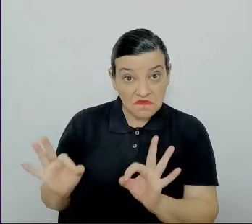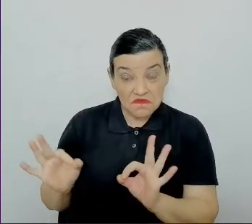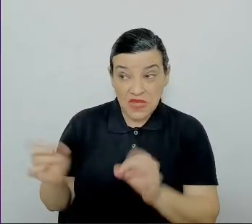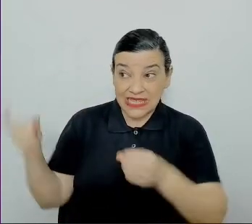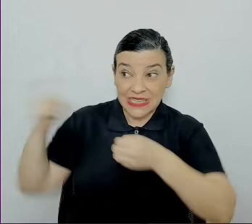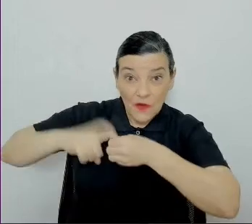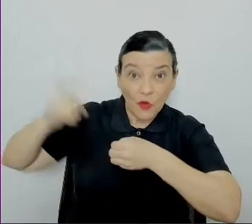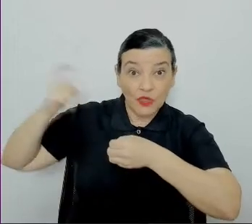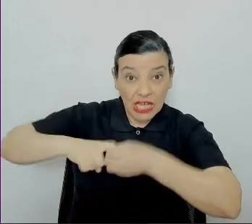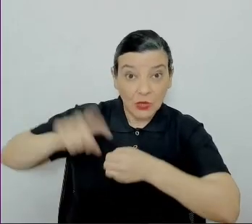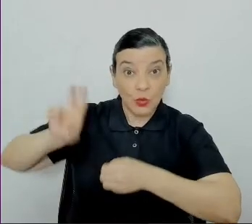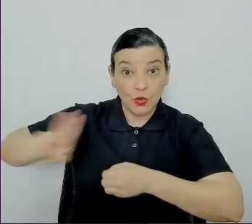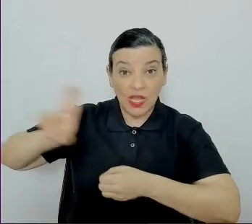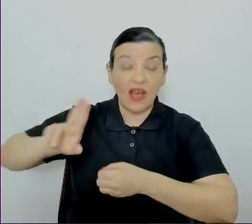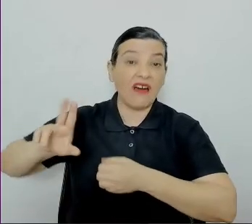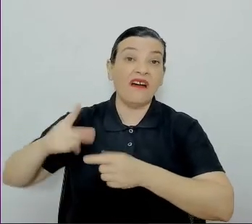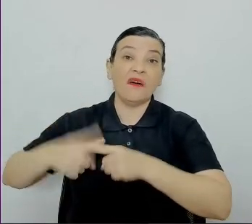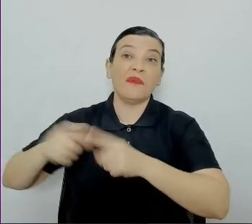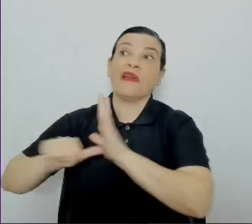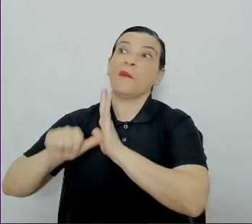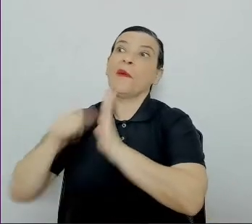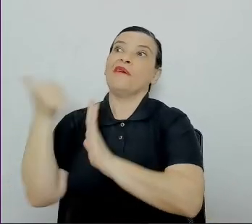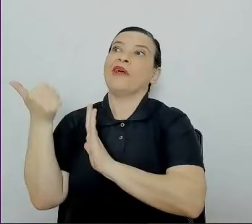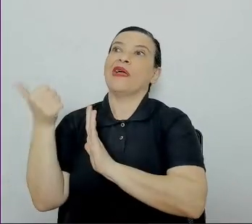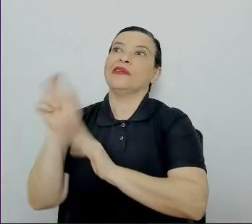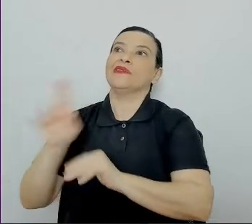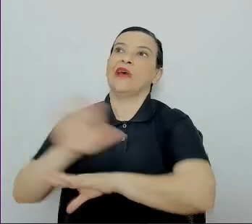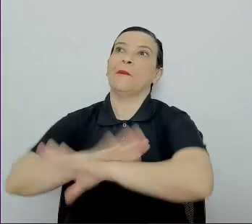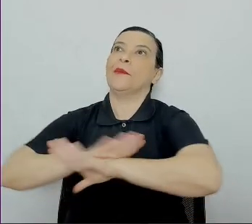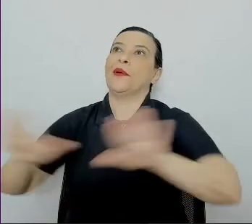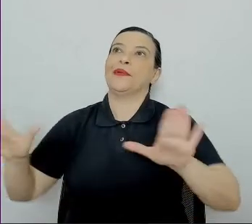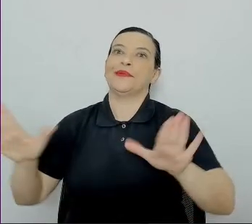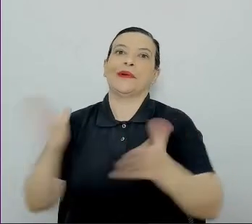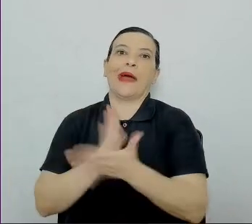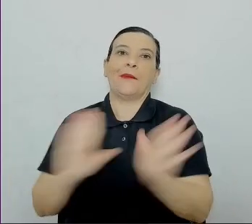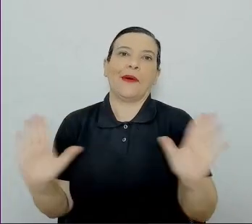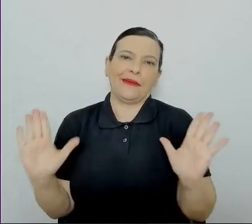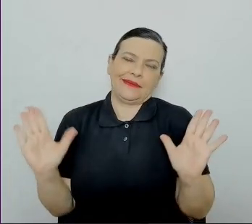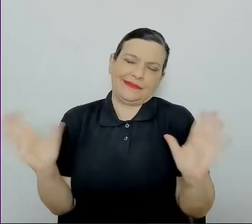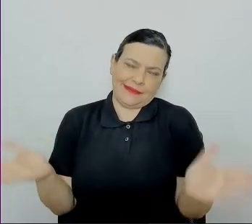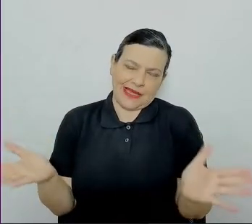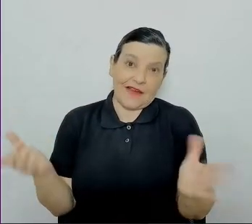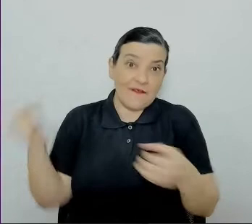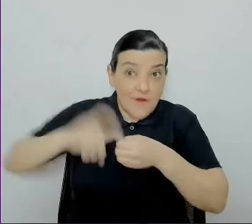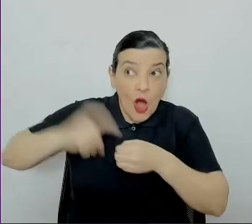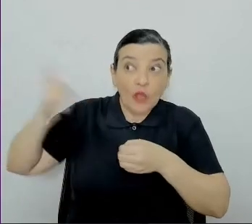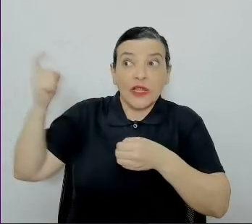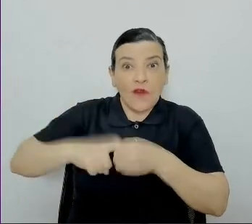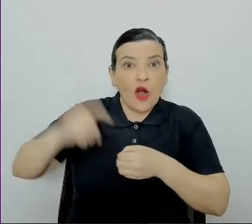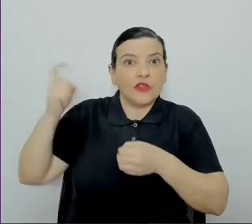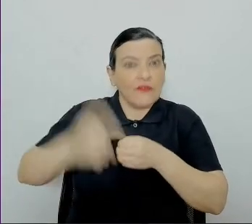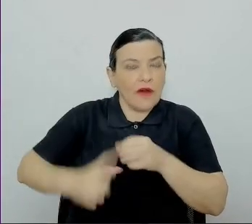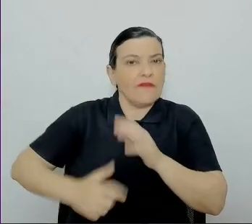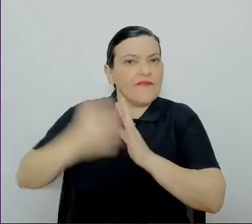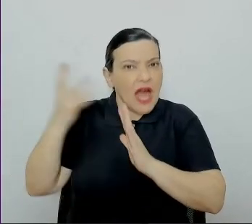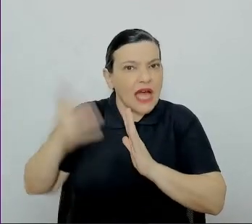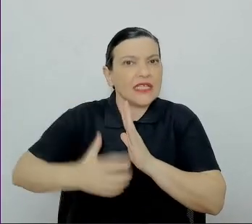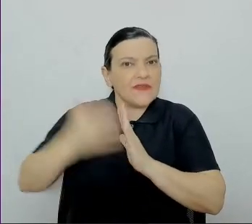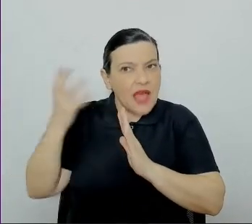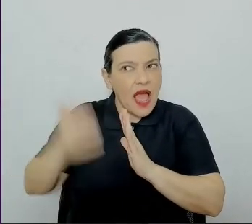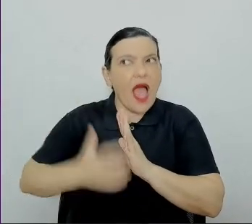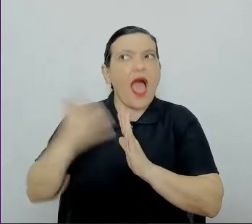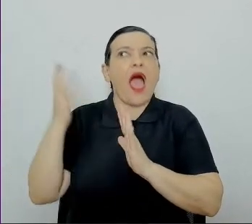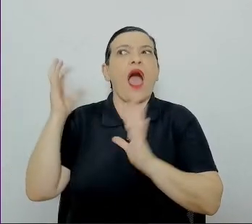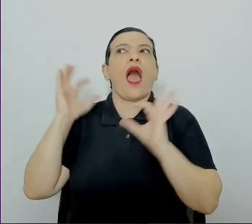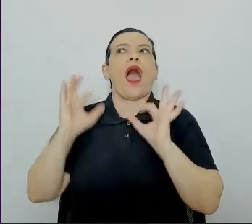usar? Porque não adianta nada a pessoa usar uma vez e nunca mais, no caso ali do agendamento. Elas estão voltando a usar. E se elas tiverem algum sinal, significa que você está